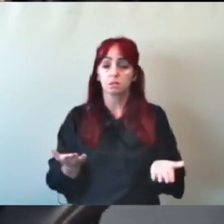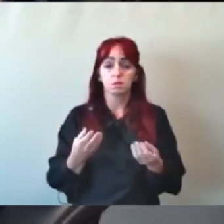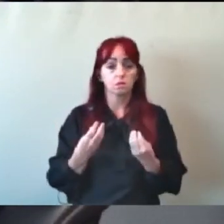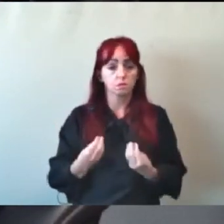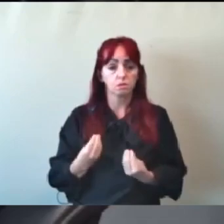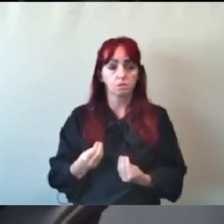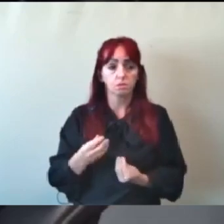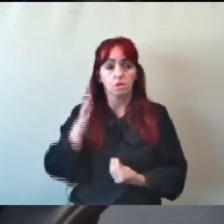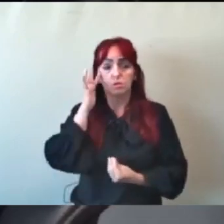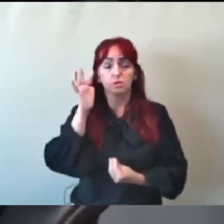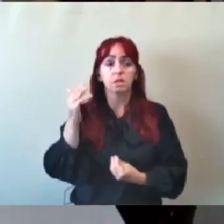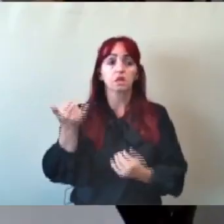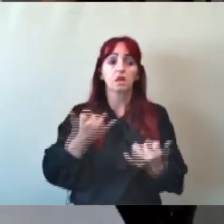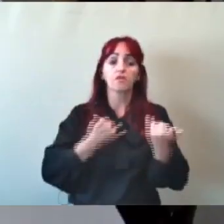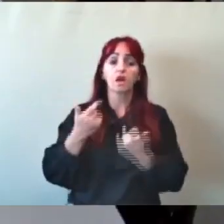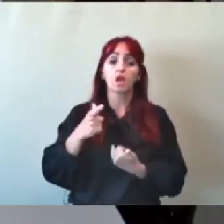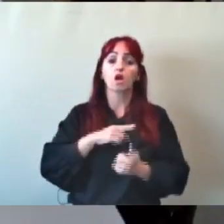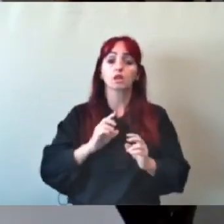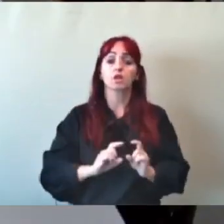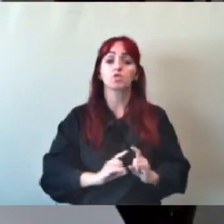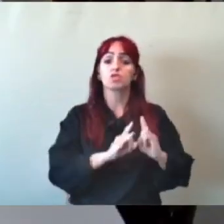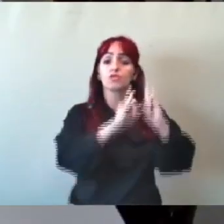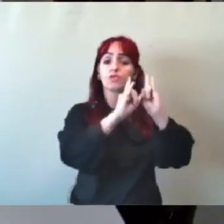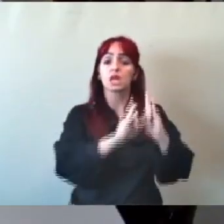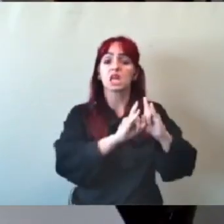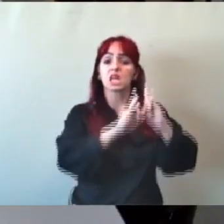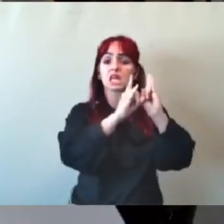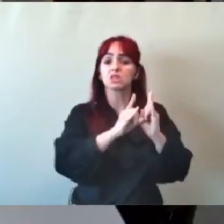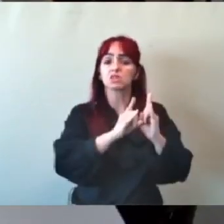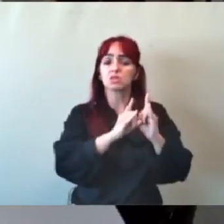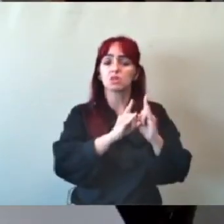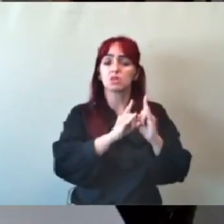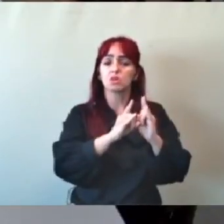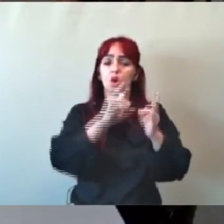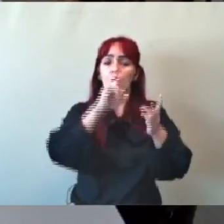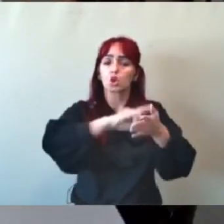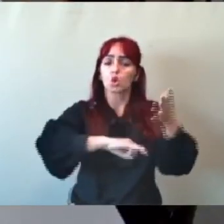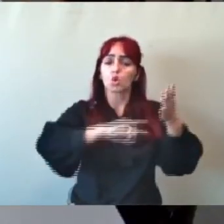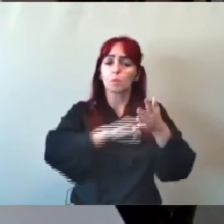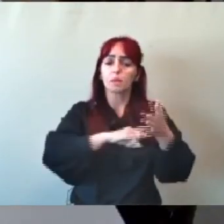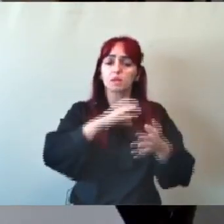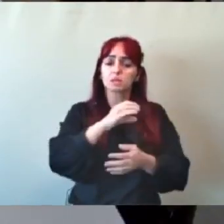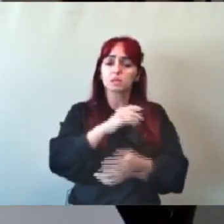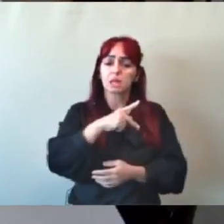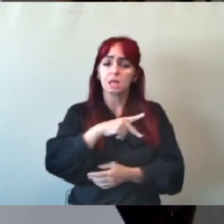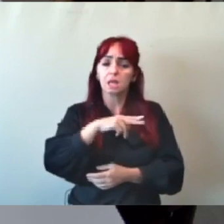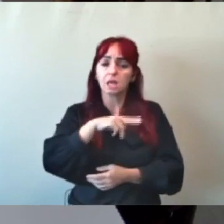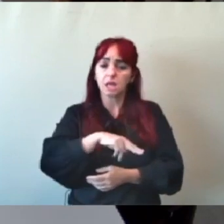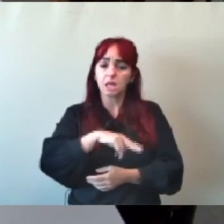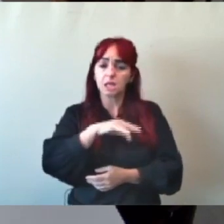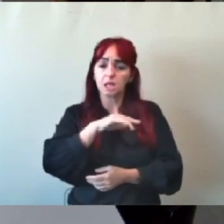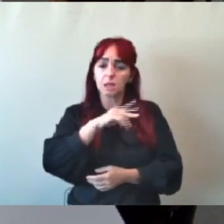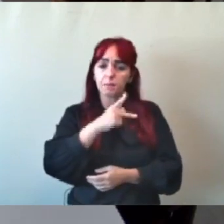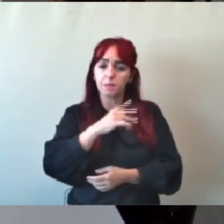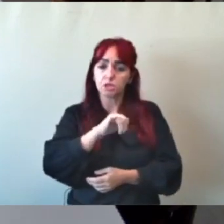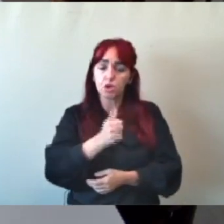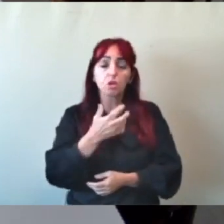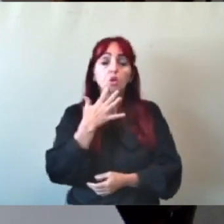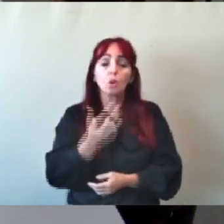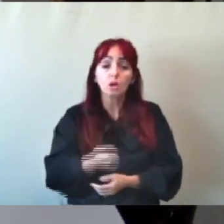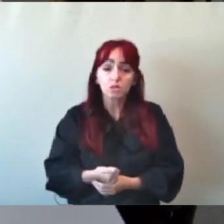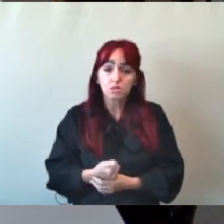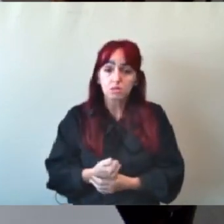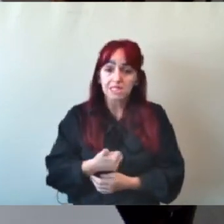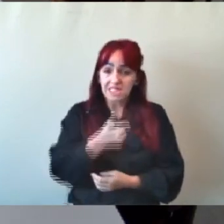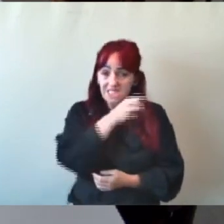edifício que tem quantos CNPJ? Pelo amor de Deus. Não pensa nisso, parece que não